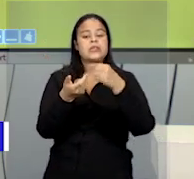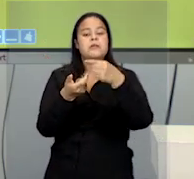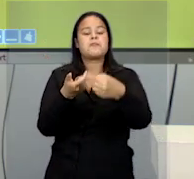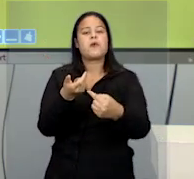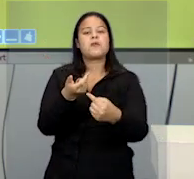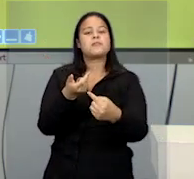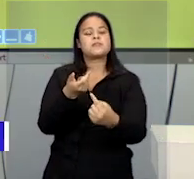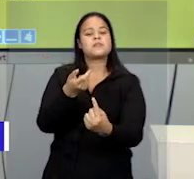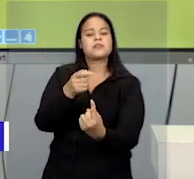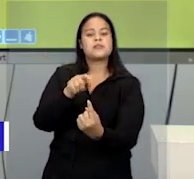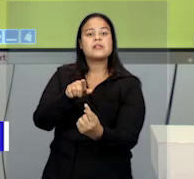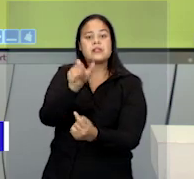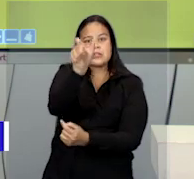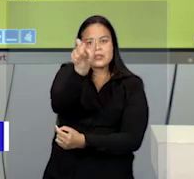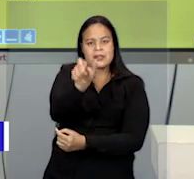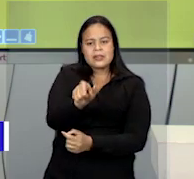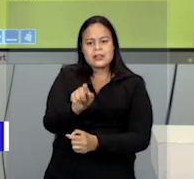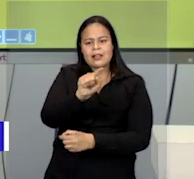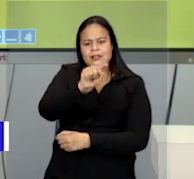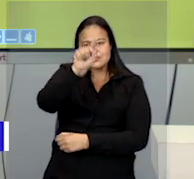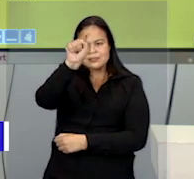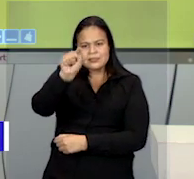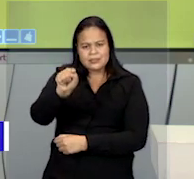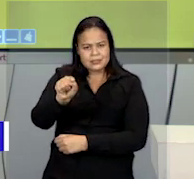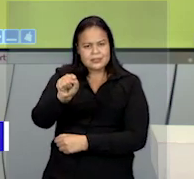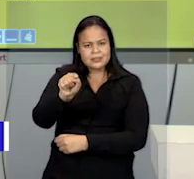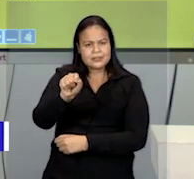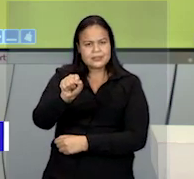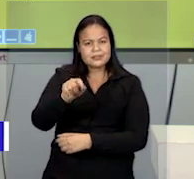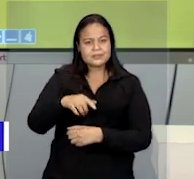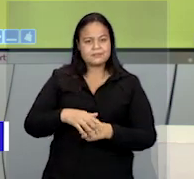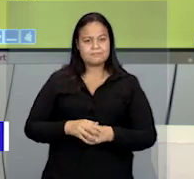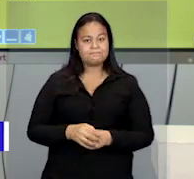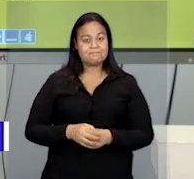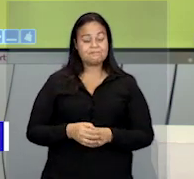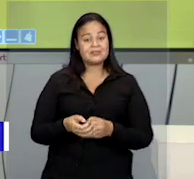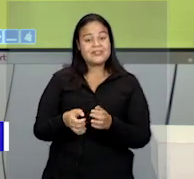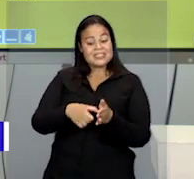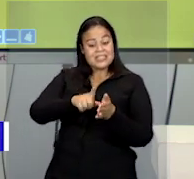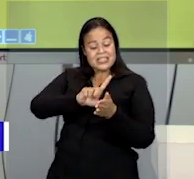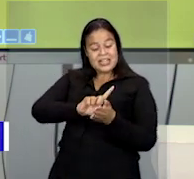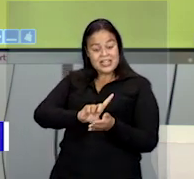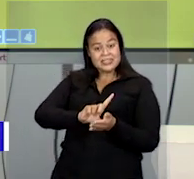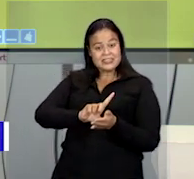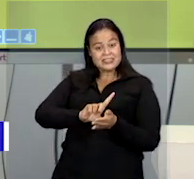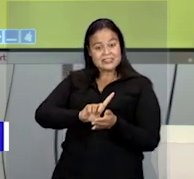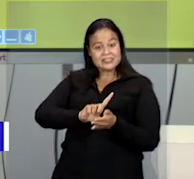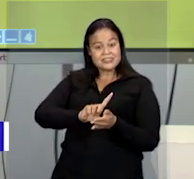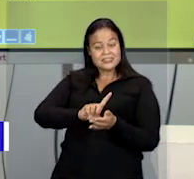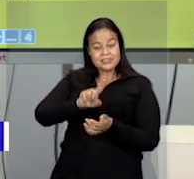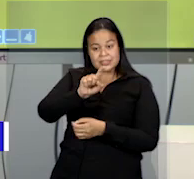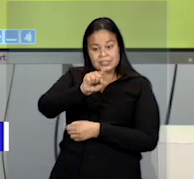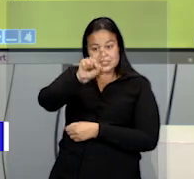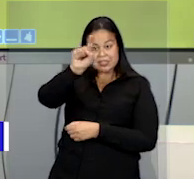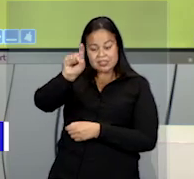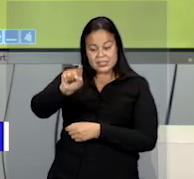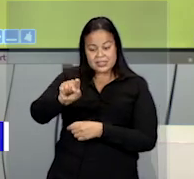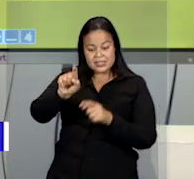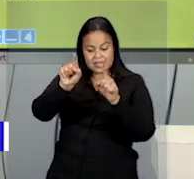E na reação que ele me mostrou aqui, olha, ele está antes da seta. Ele está antes da